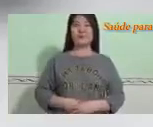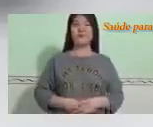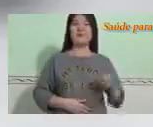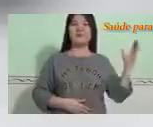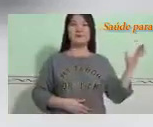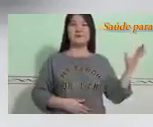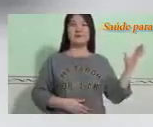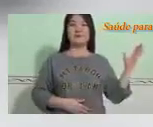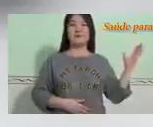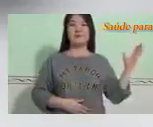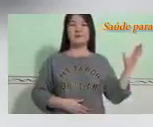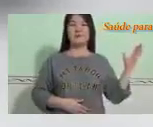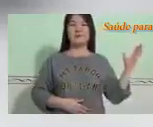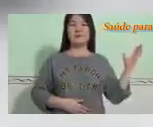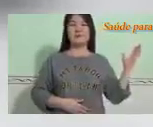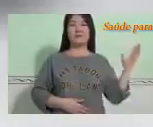saúde.